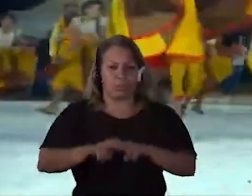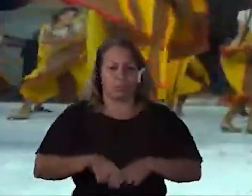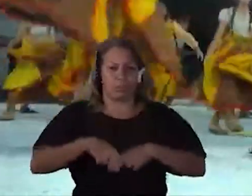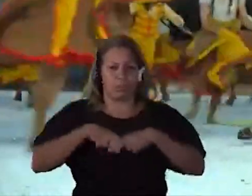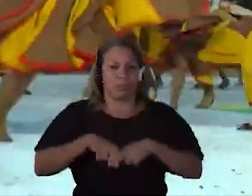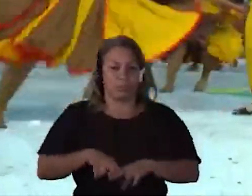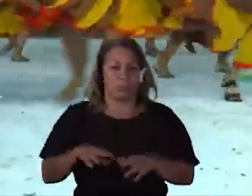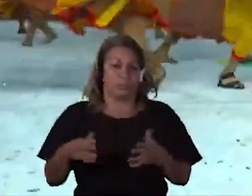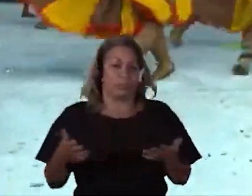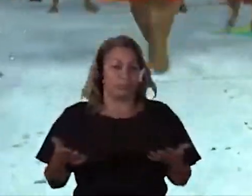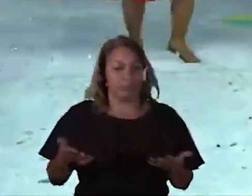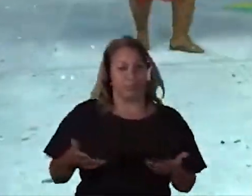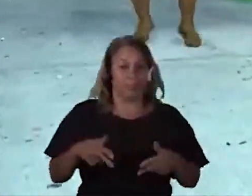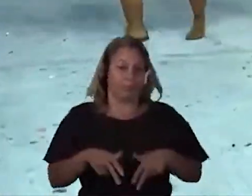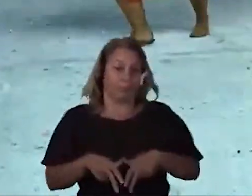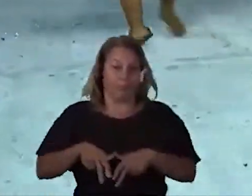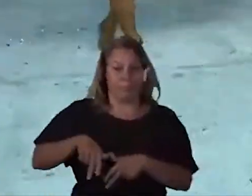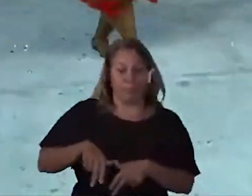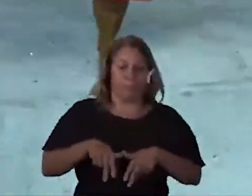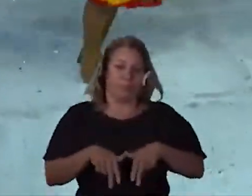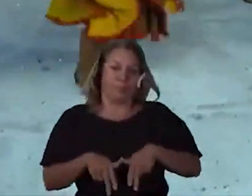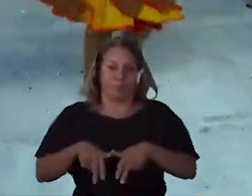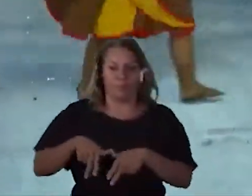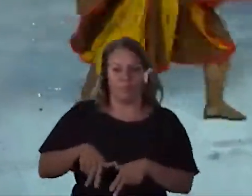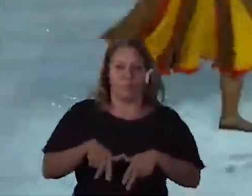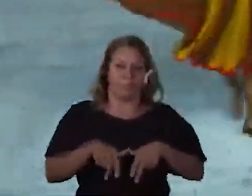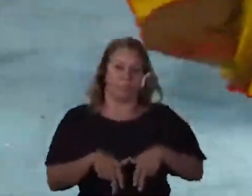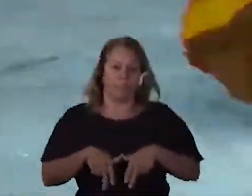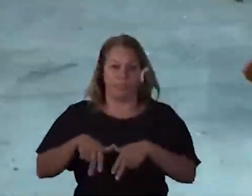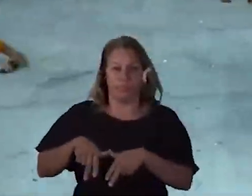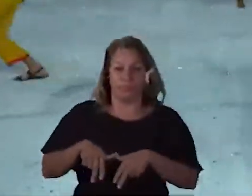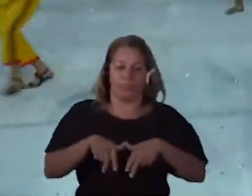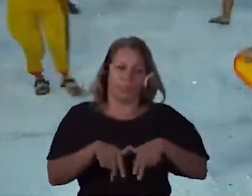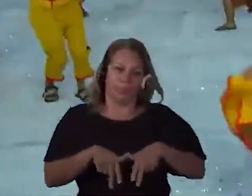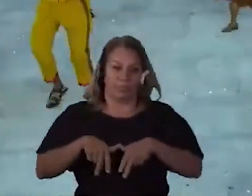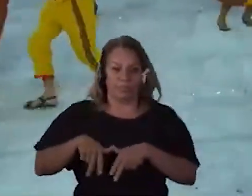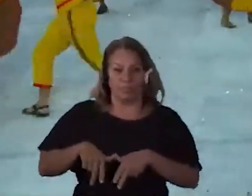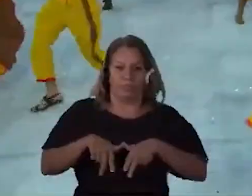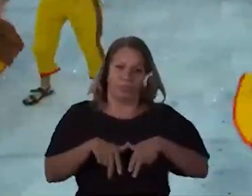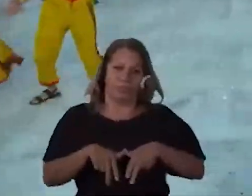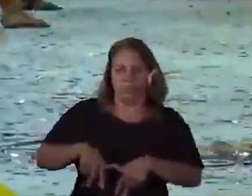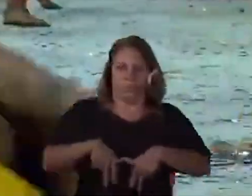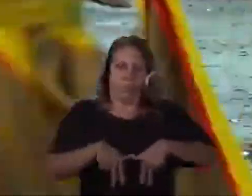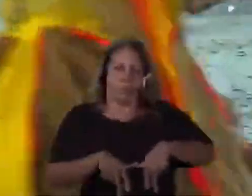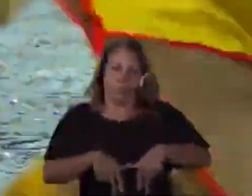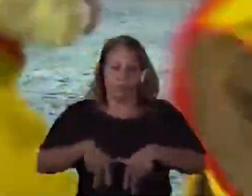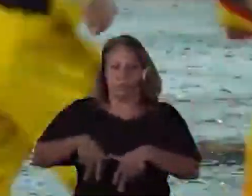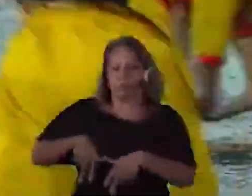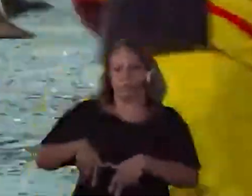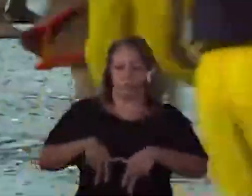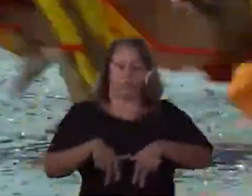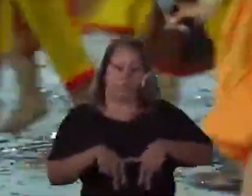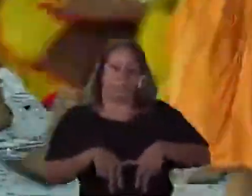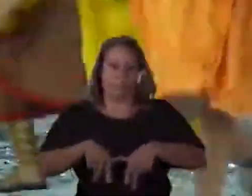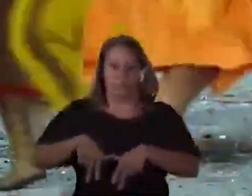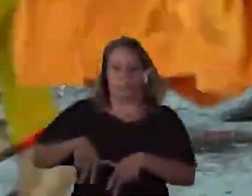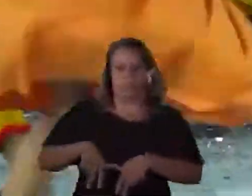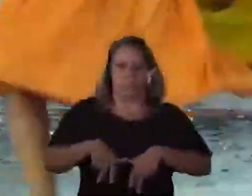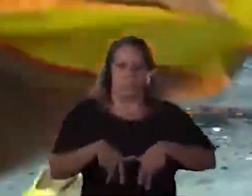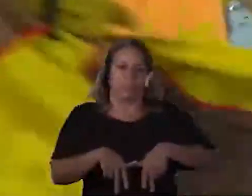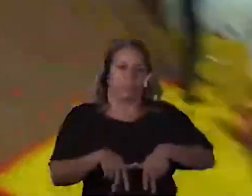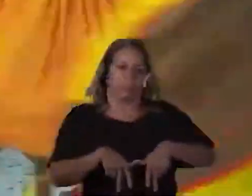ia acontecer, eu comecei a ter receio, né, de certa forma o grupo não ir tão bem por causa da minha marcação,